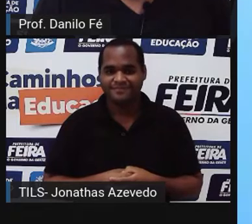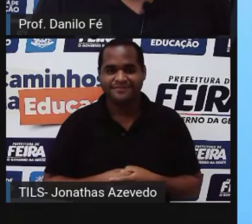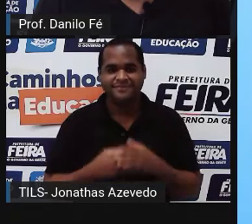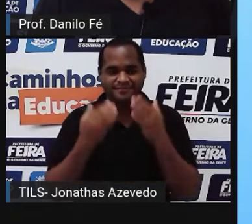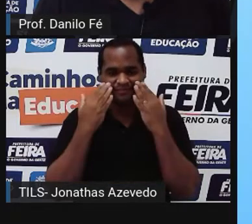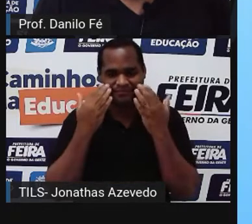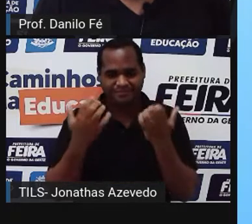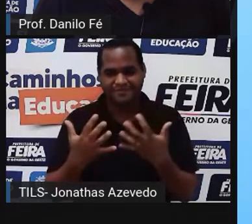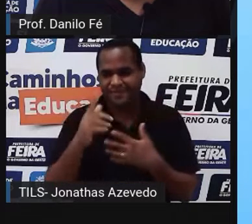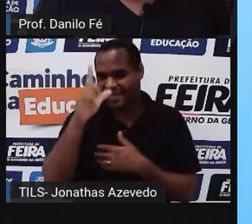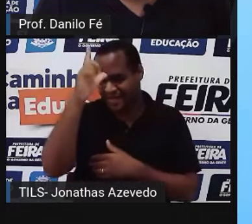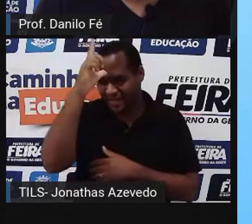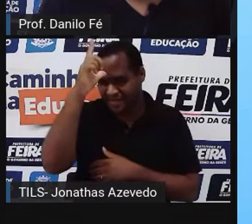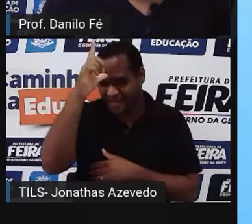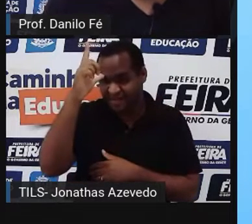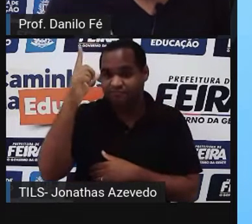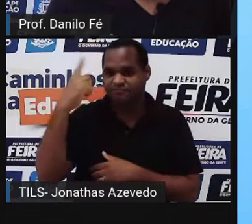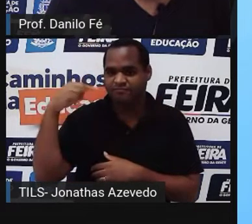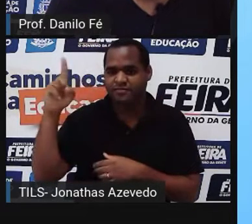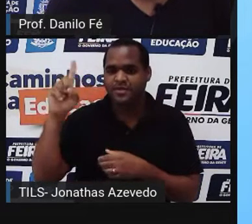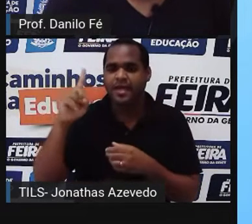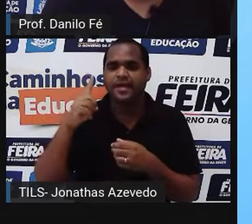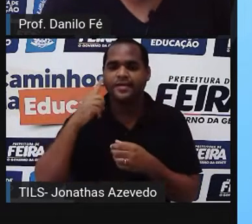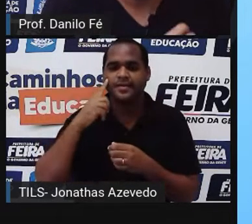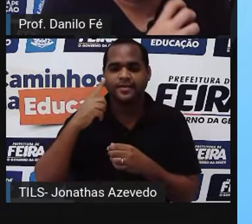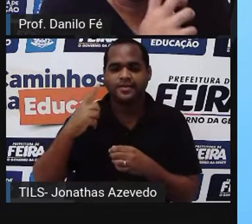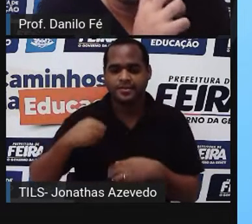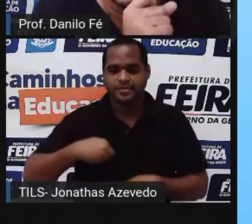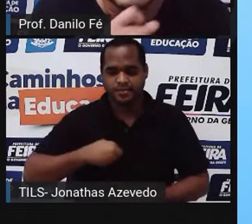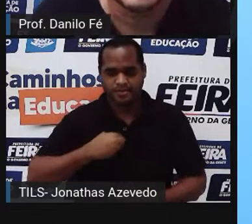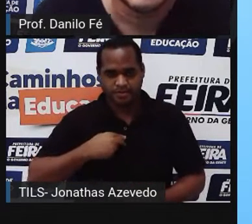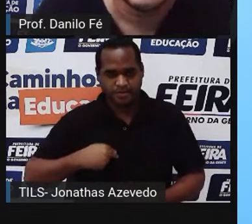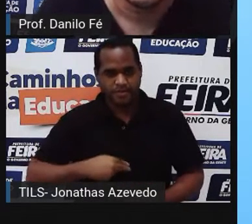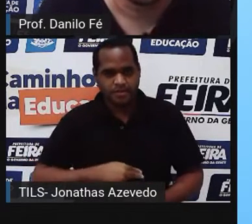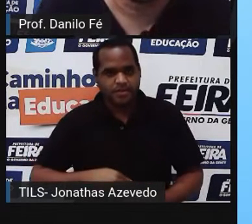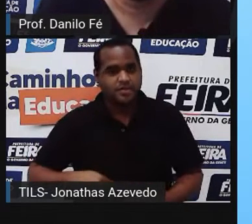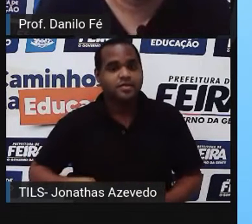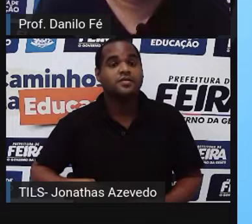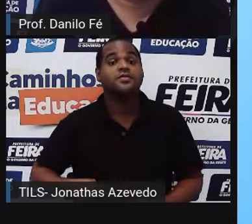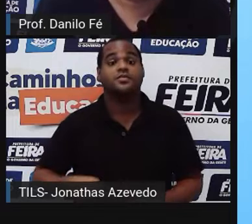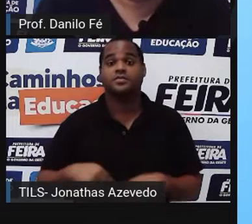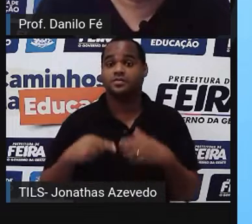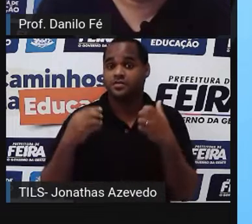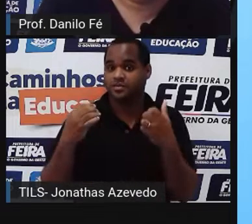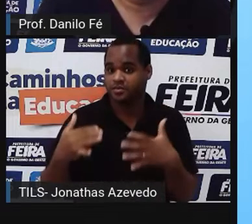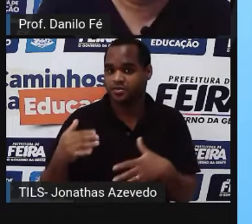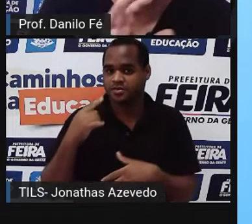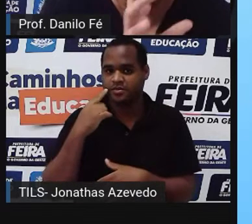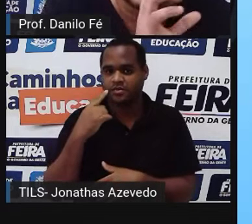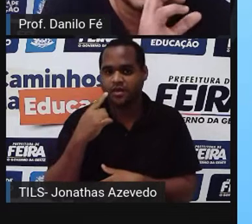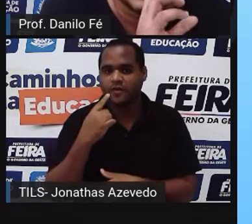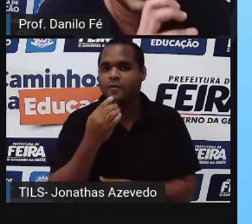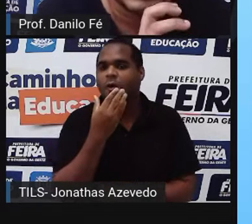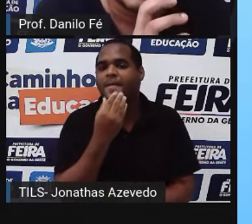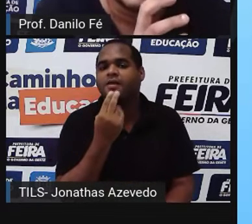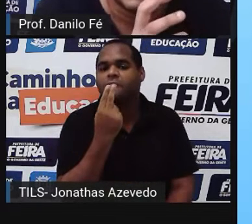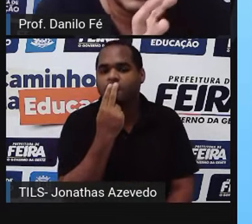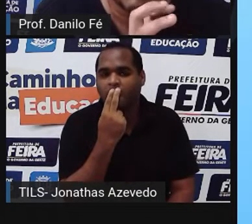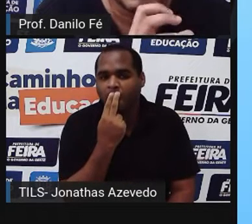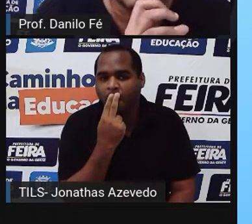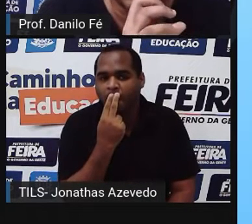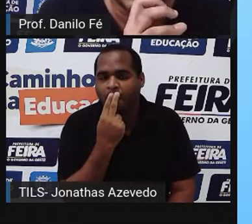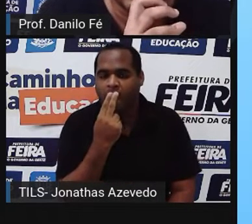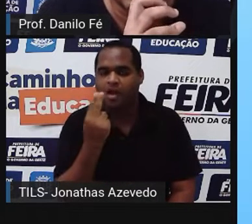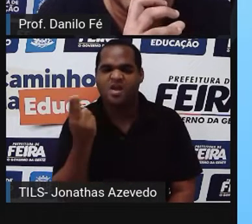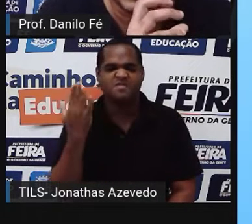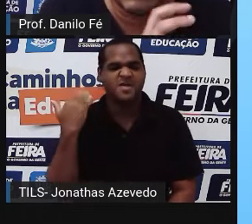a Alemanha nazista, né? Como o Adolf Hitler ele conseguiu estabelecer na